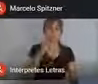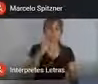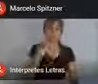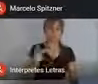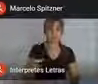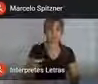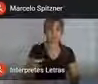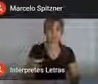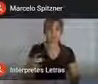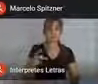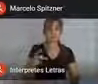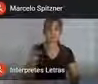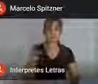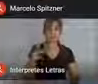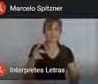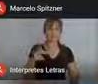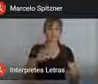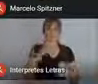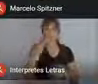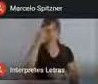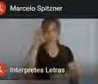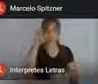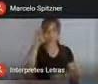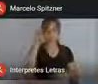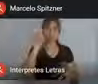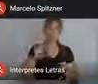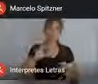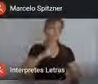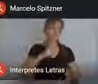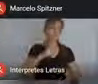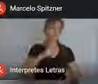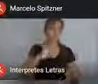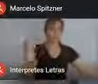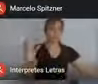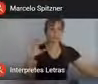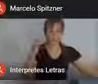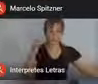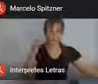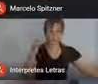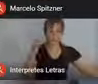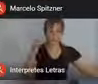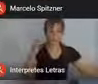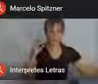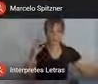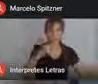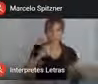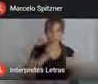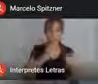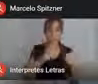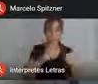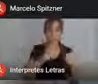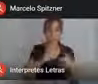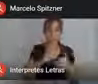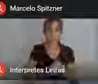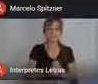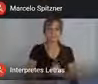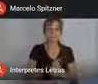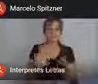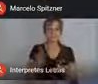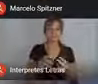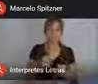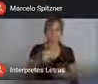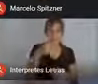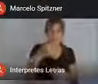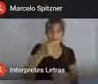mais afastada do centro urbano, a comunidade Porto do Castelo. E já respondendo à segunda pergunta, a respeito